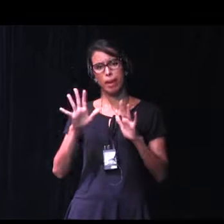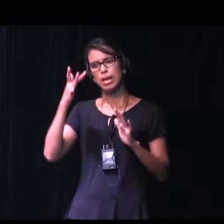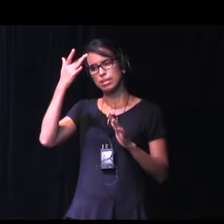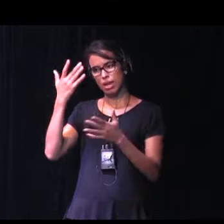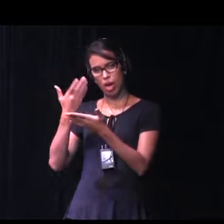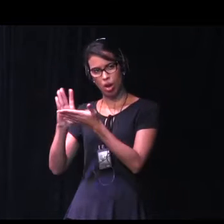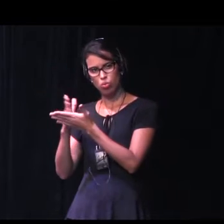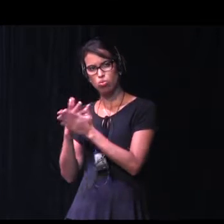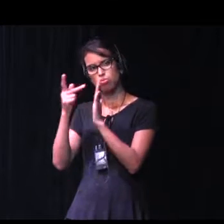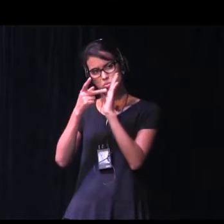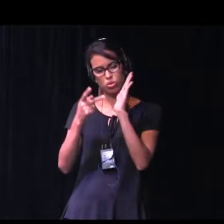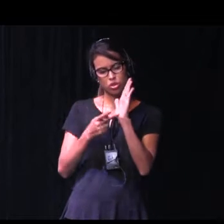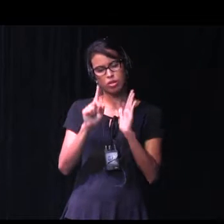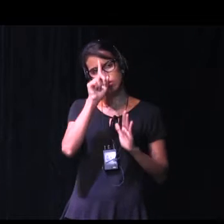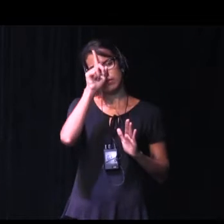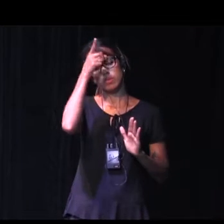pergunta que nós fizemos